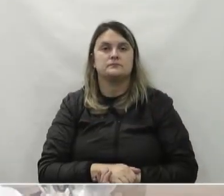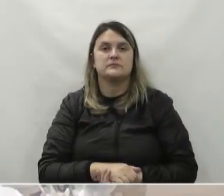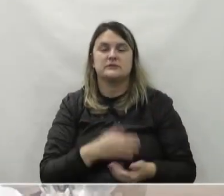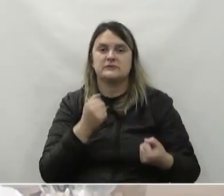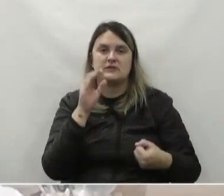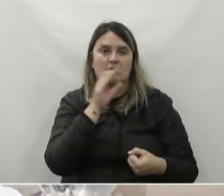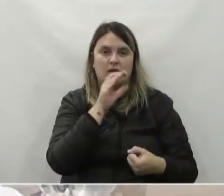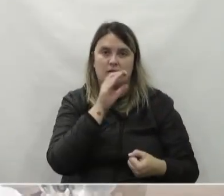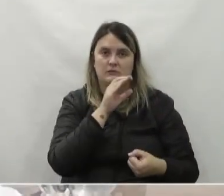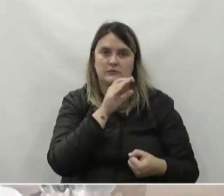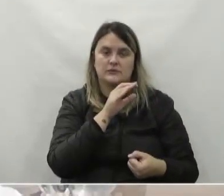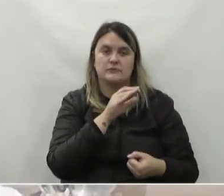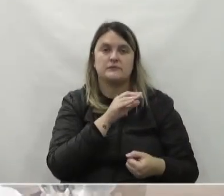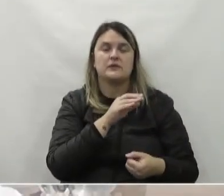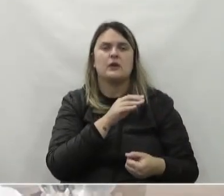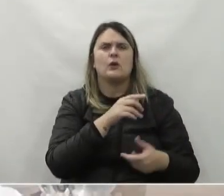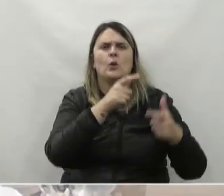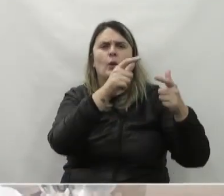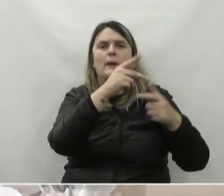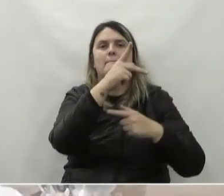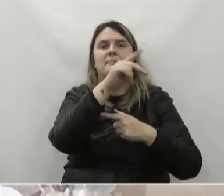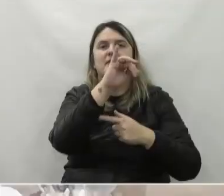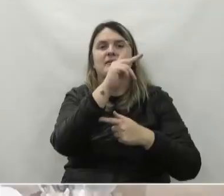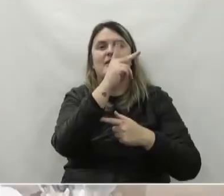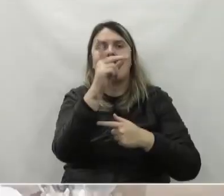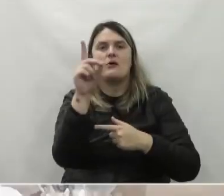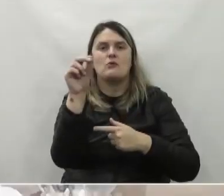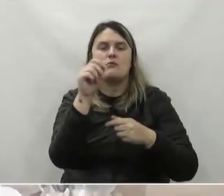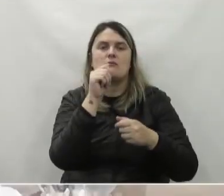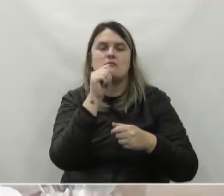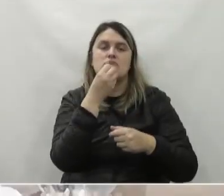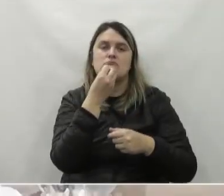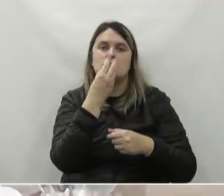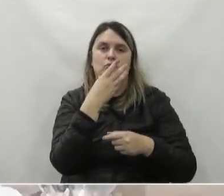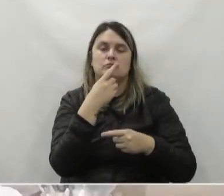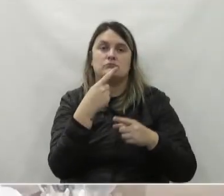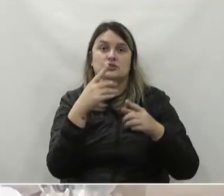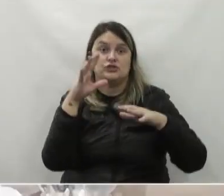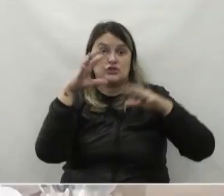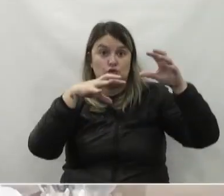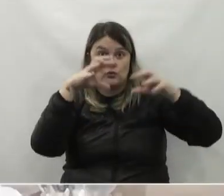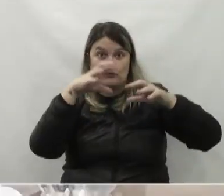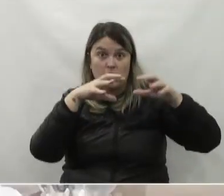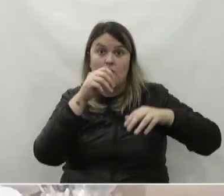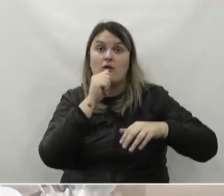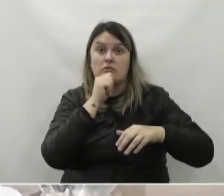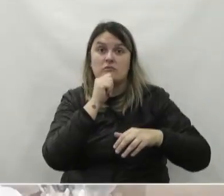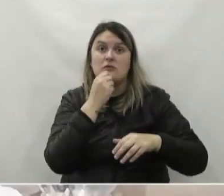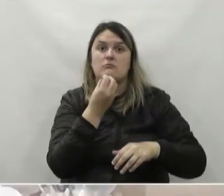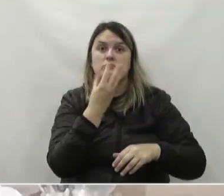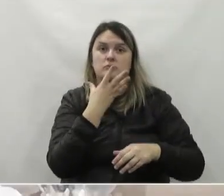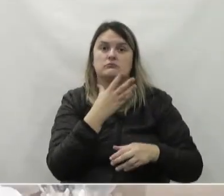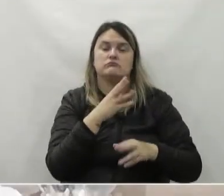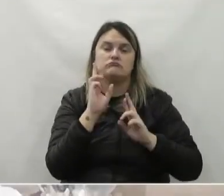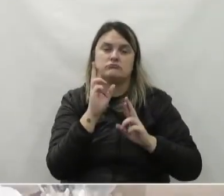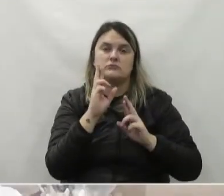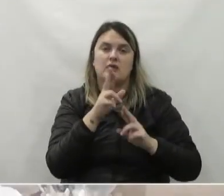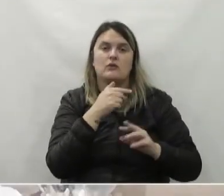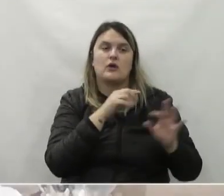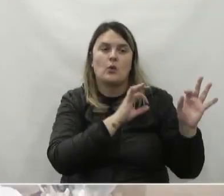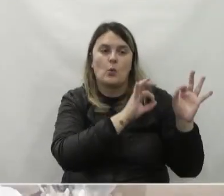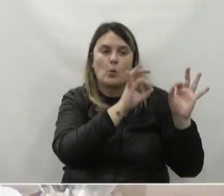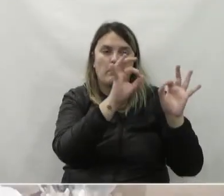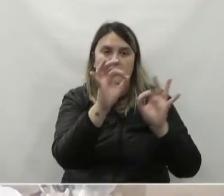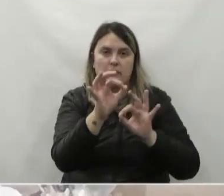rápido possível. Pinhalão, acho que ficou muito bom, ainda, apesar da chuvarada e tudo, ela está boa. E a gente está acompanhando todo